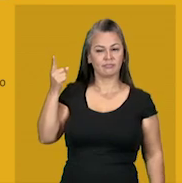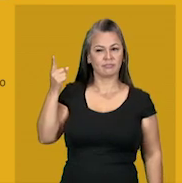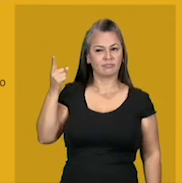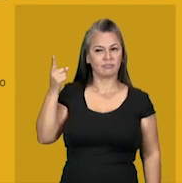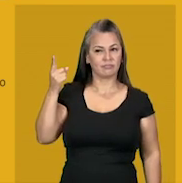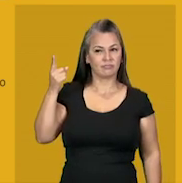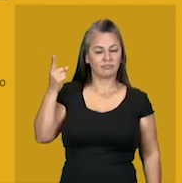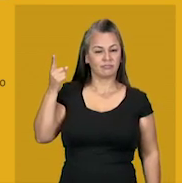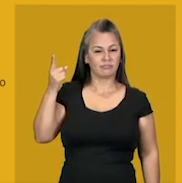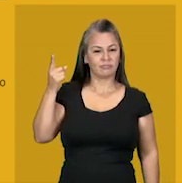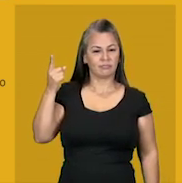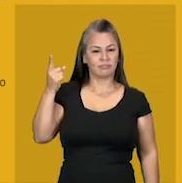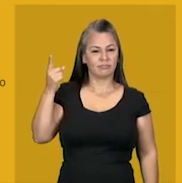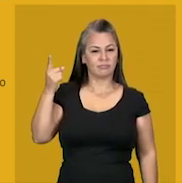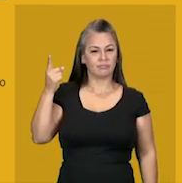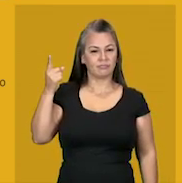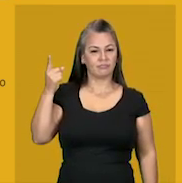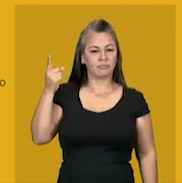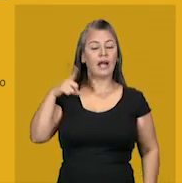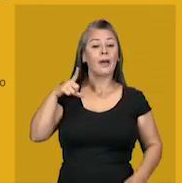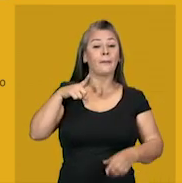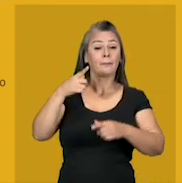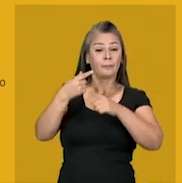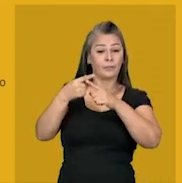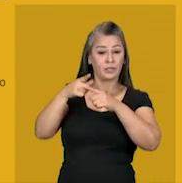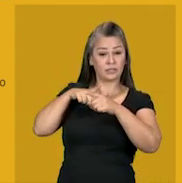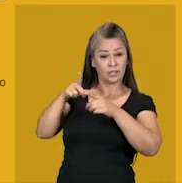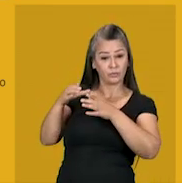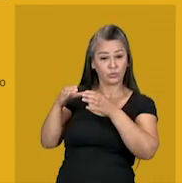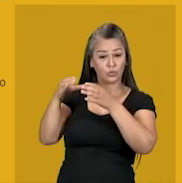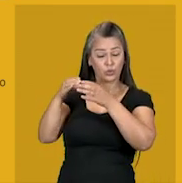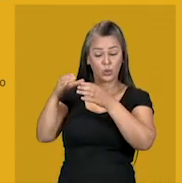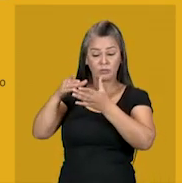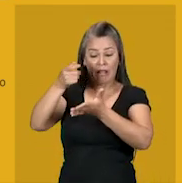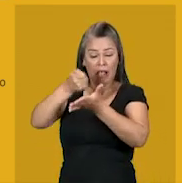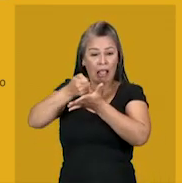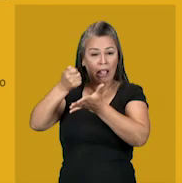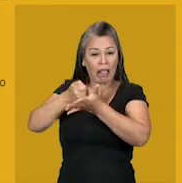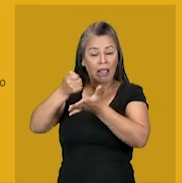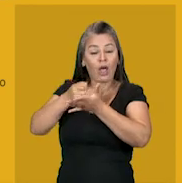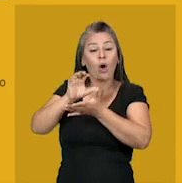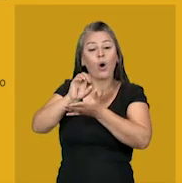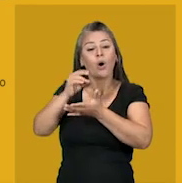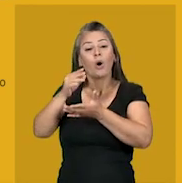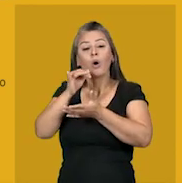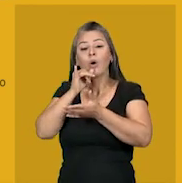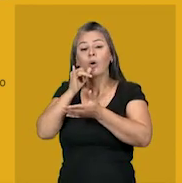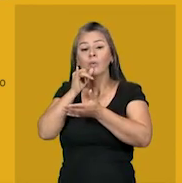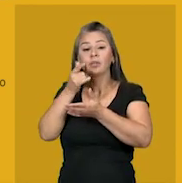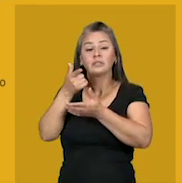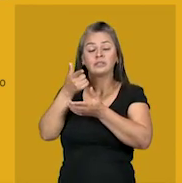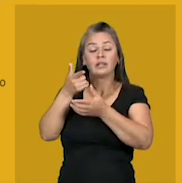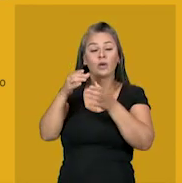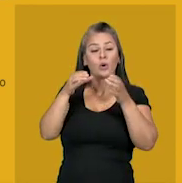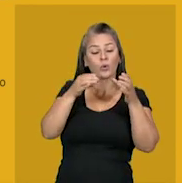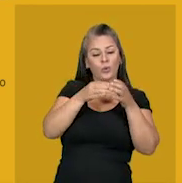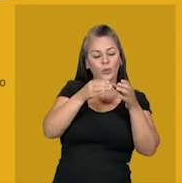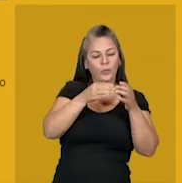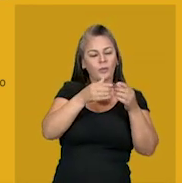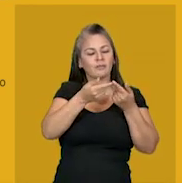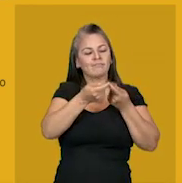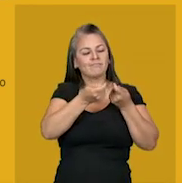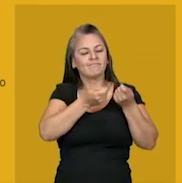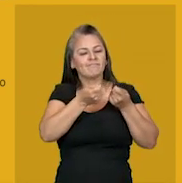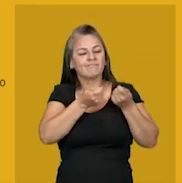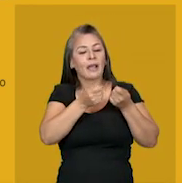social, né, aquele estado que regula as desigualdades entre as pessoas, seria a esquerda moderada, né, que garante liberdade,